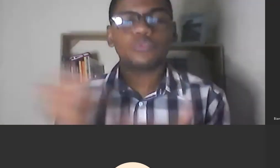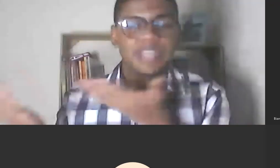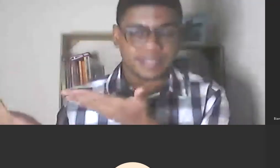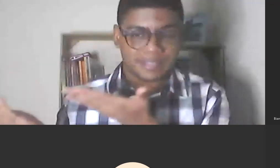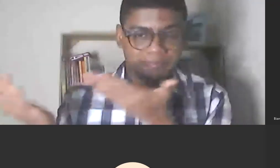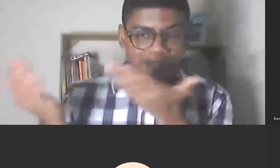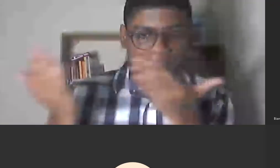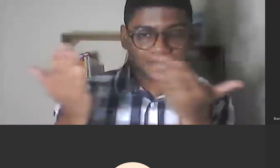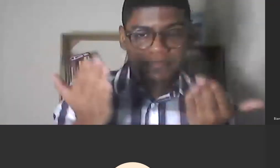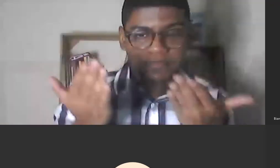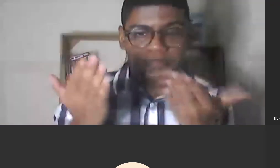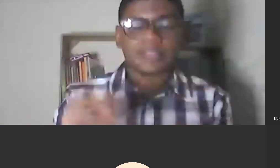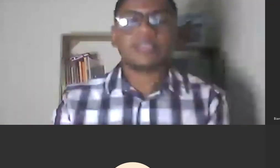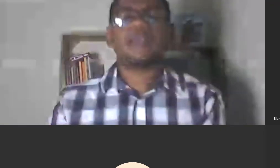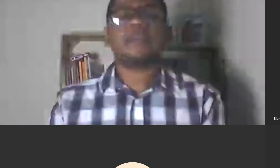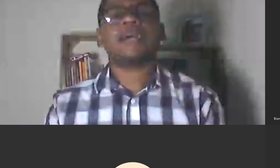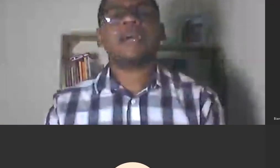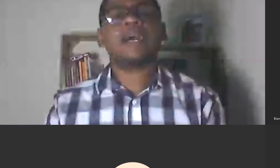Tá? Eu uso esse.